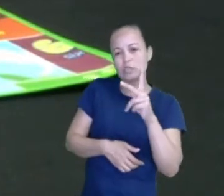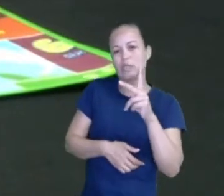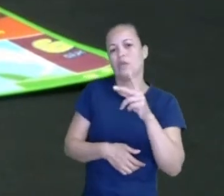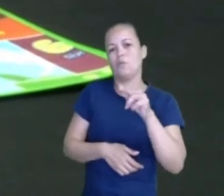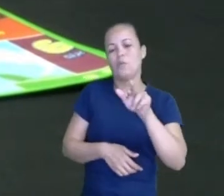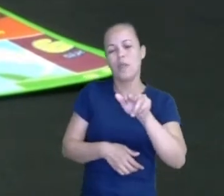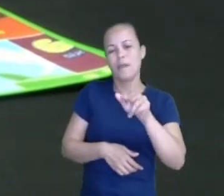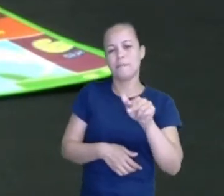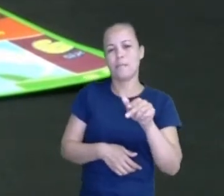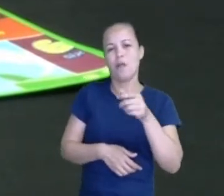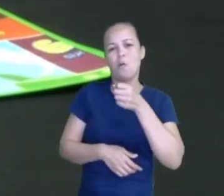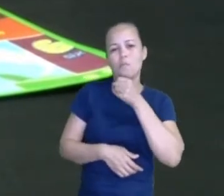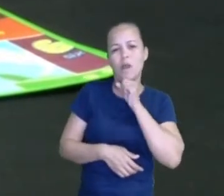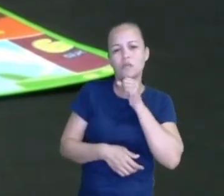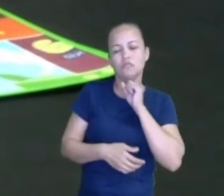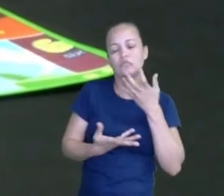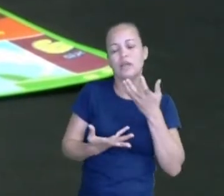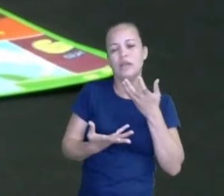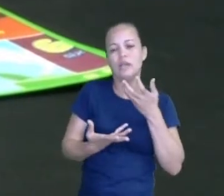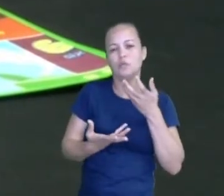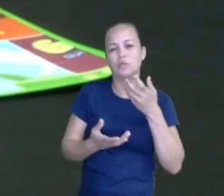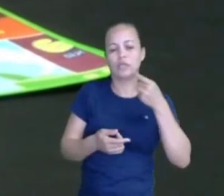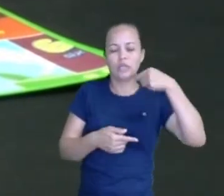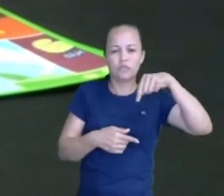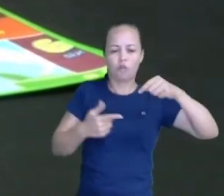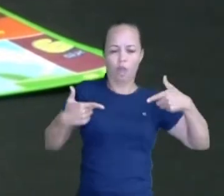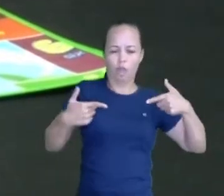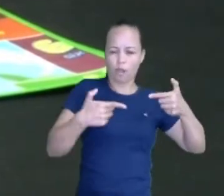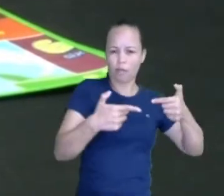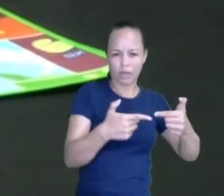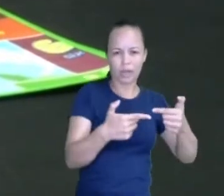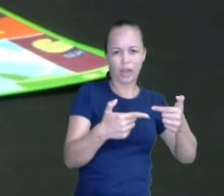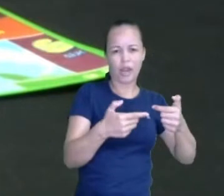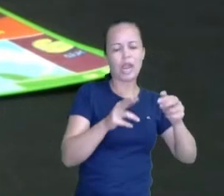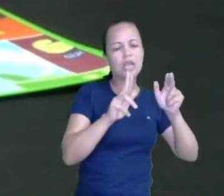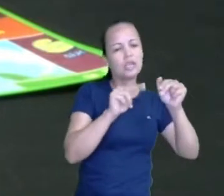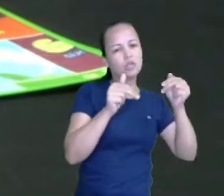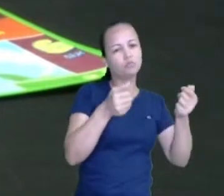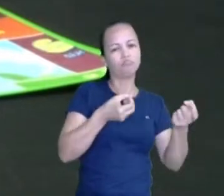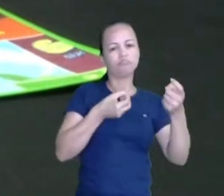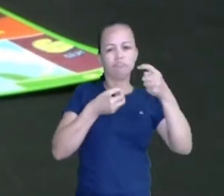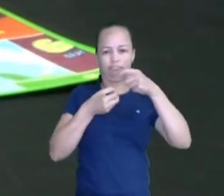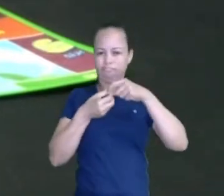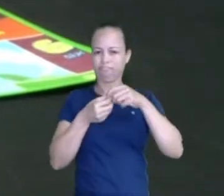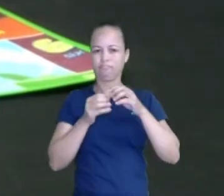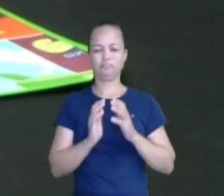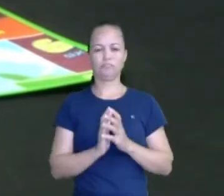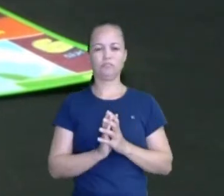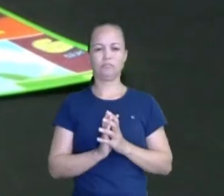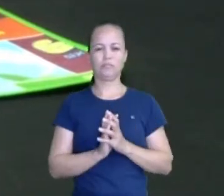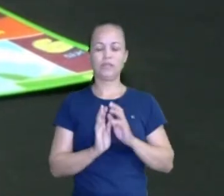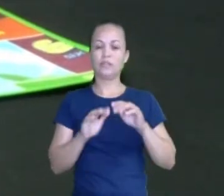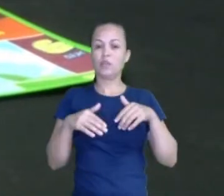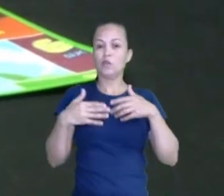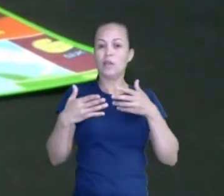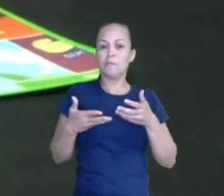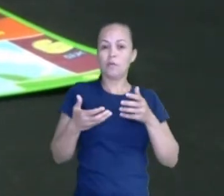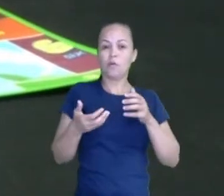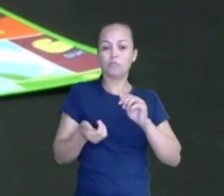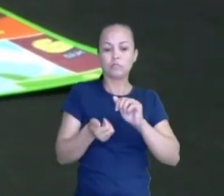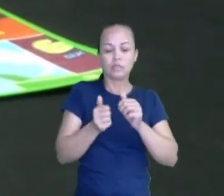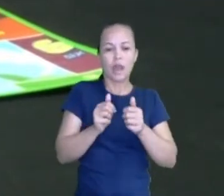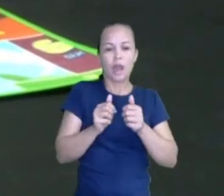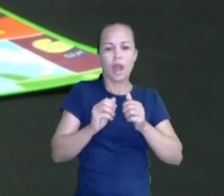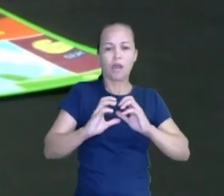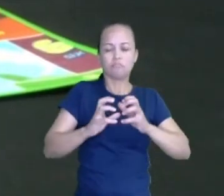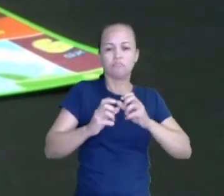nunca voltou. Ela sorriu para a marionete e lembrou da vez em que mostrara uma para sua